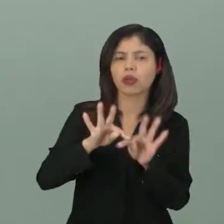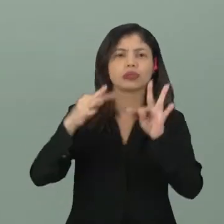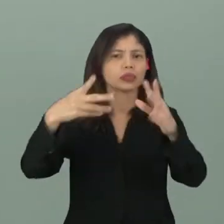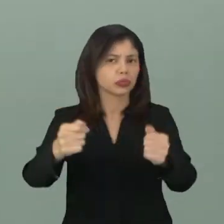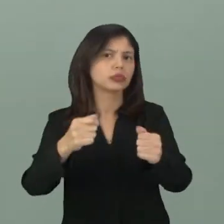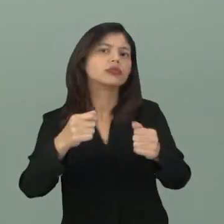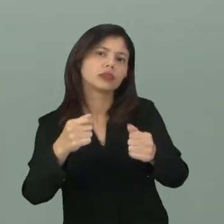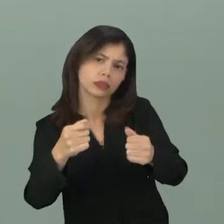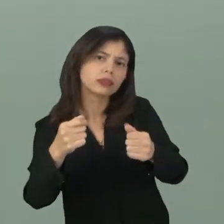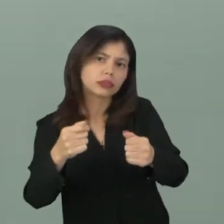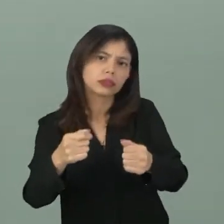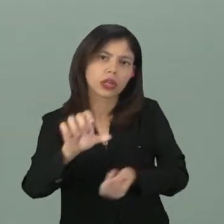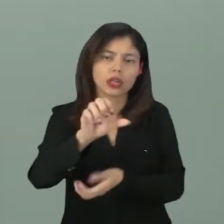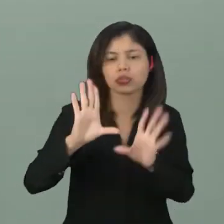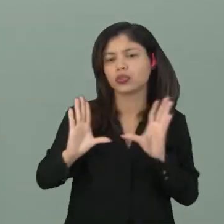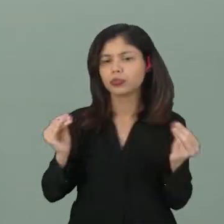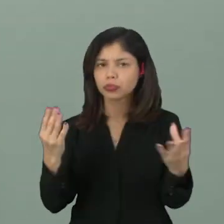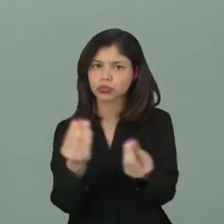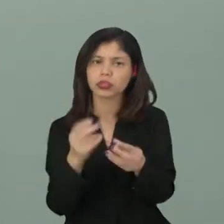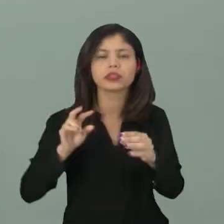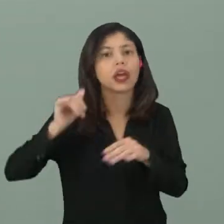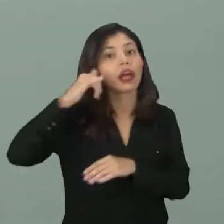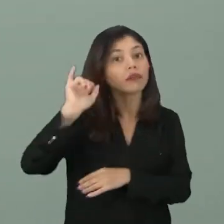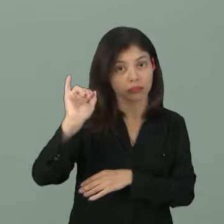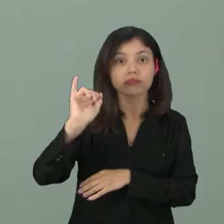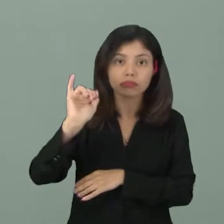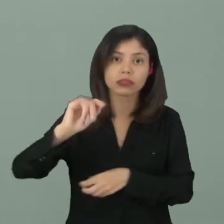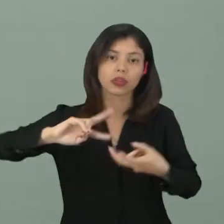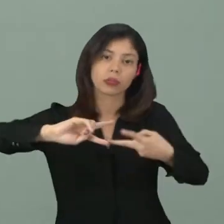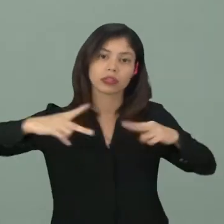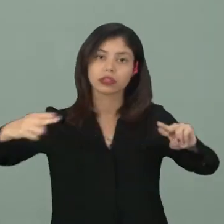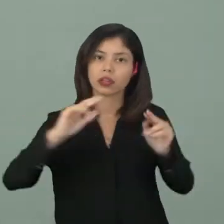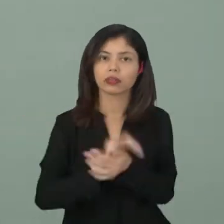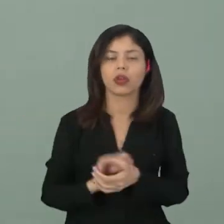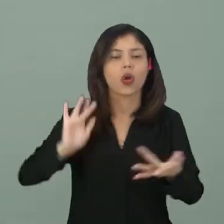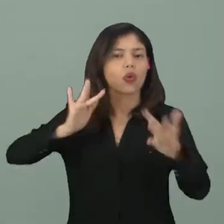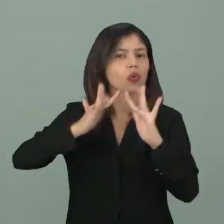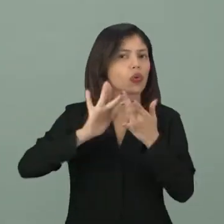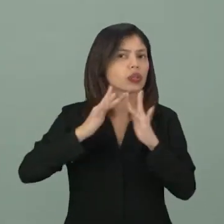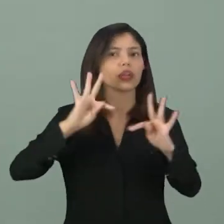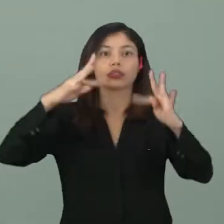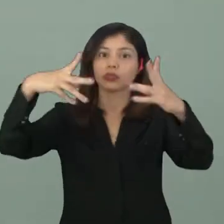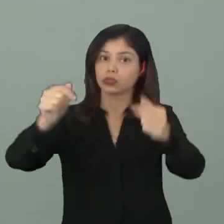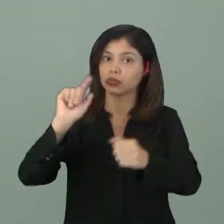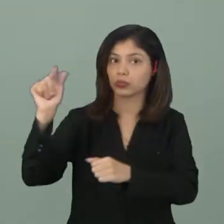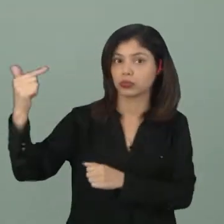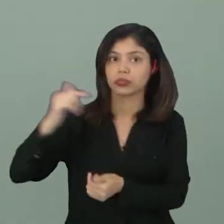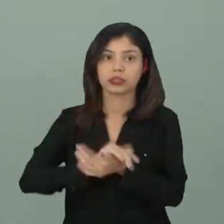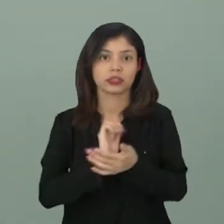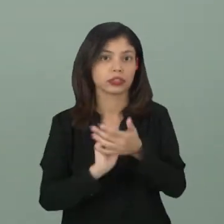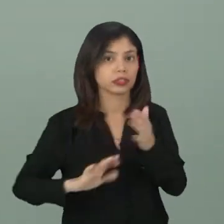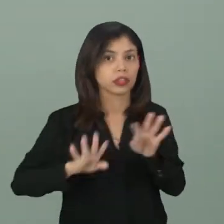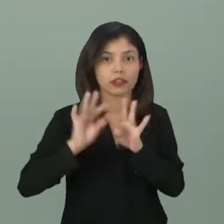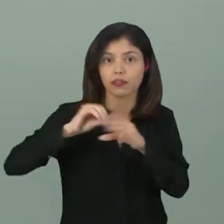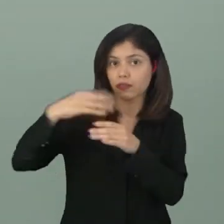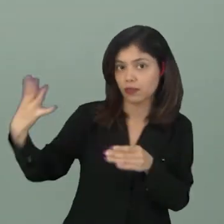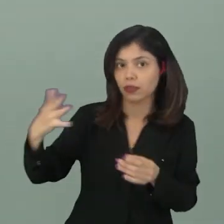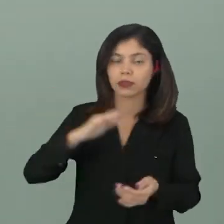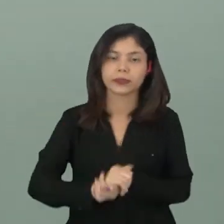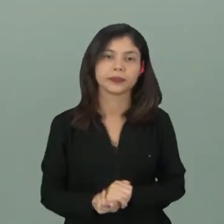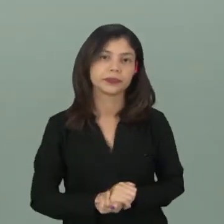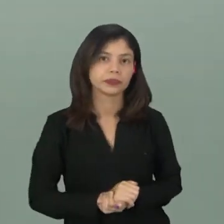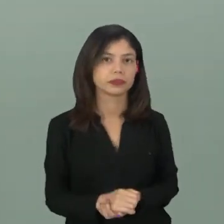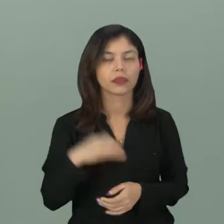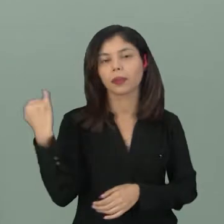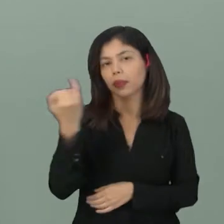algumas substâncias e evitando com que o material genético tenha contato com todas as atividades que acontecem fora dessa região.